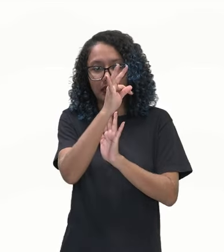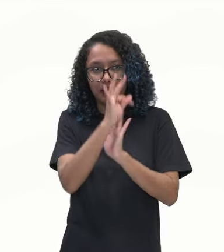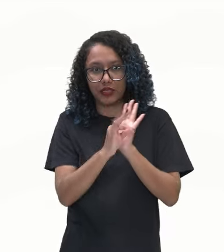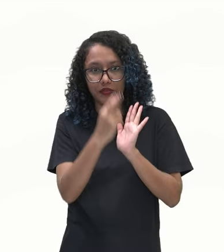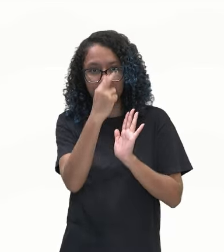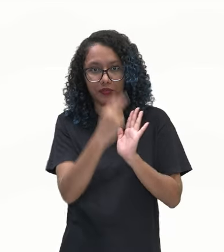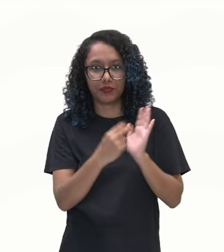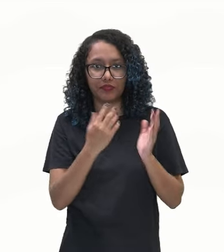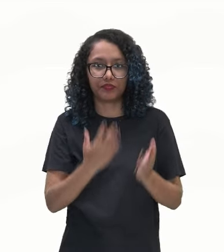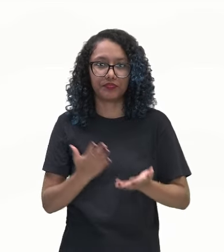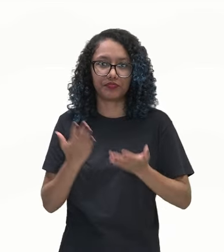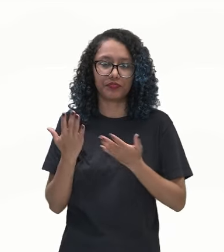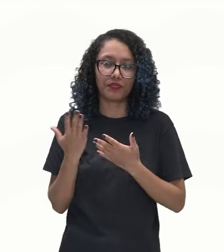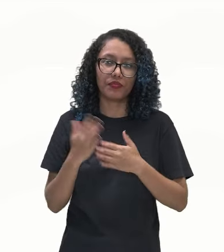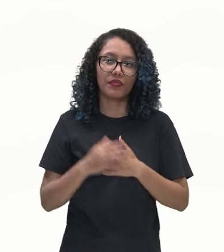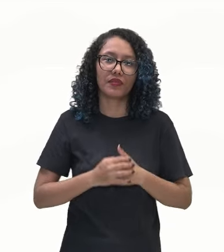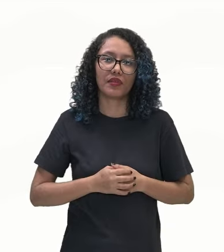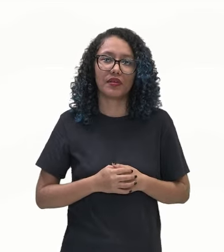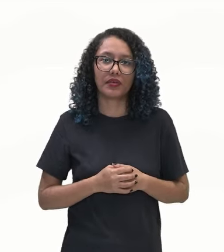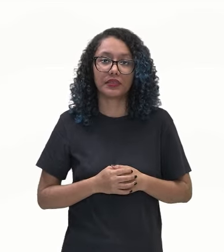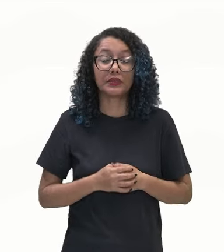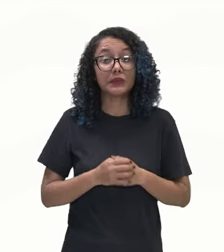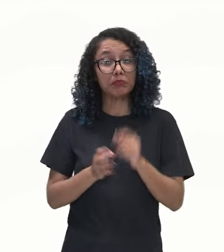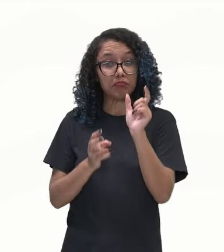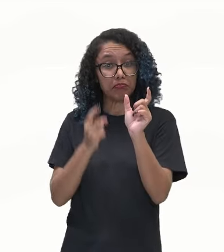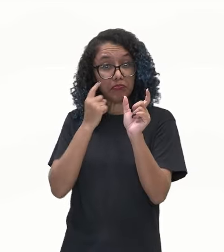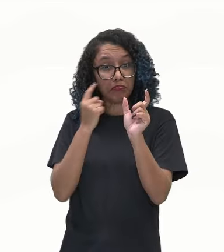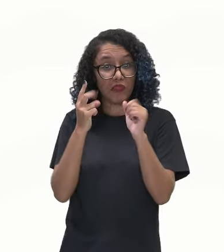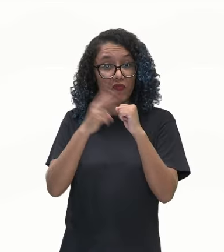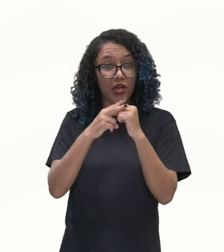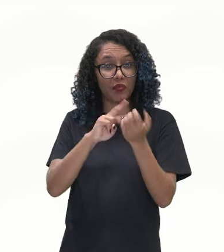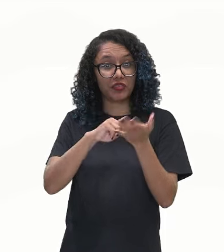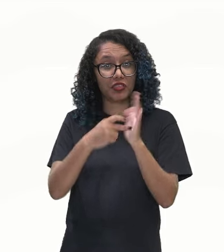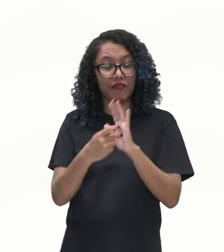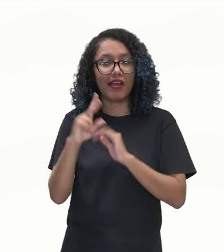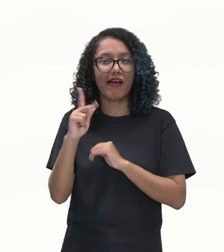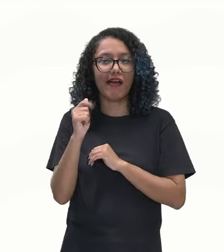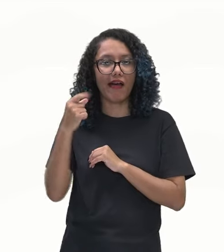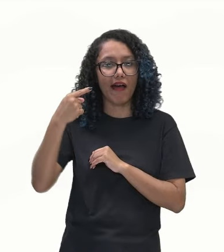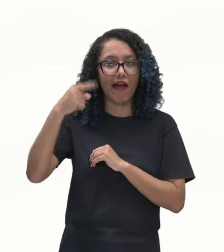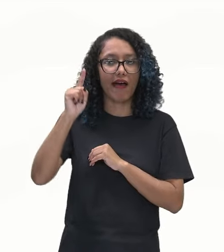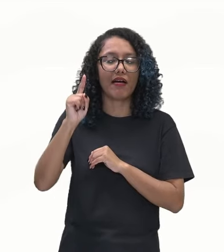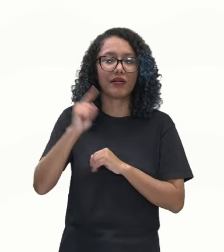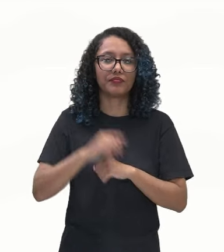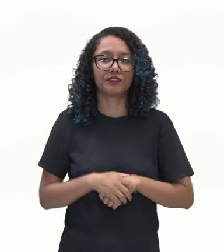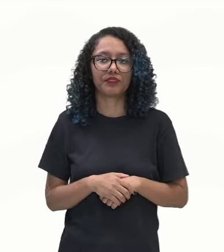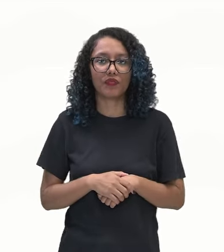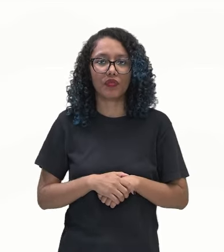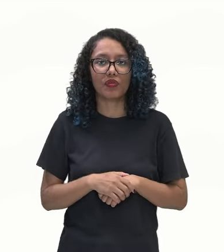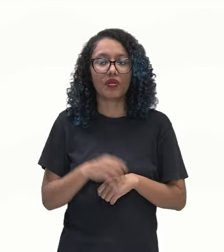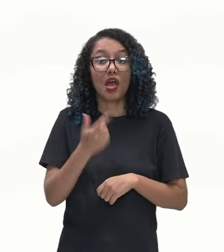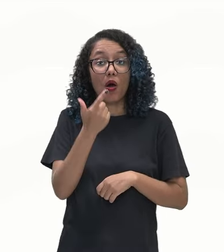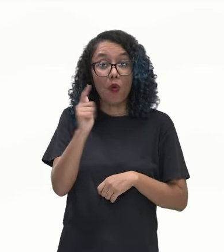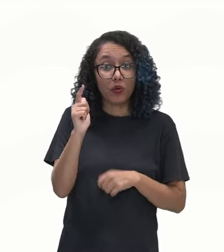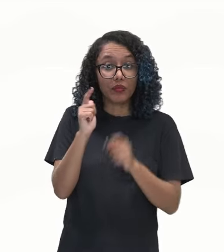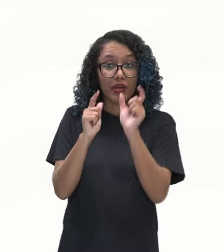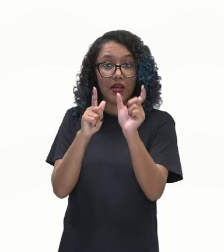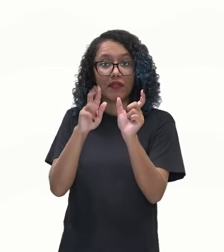aqui, né, dessas duas palavrinhas é growing, crescente, crescendo, grow é crescer, nesse caso